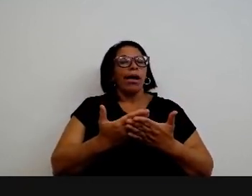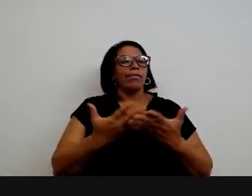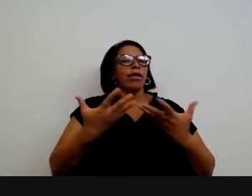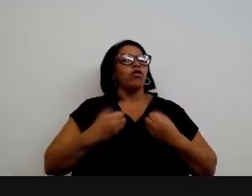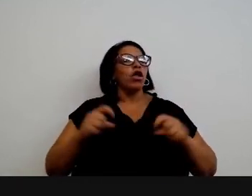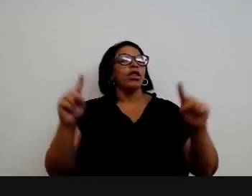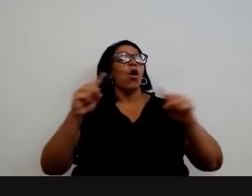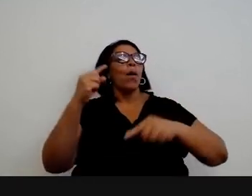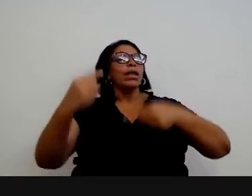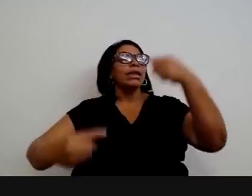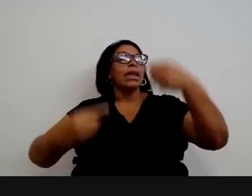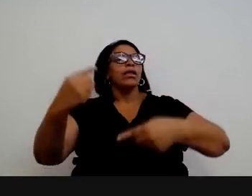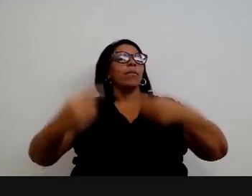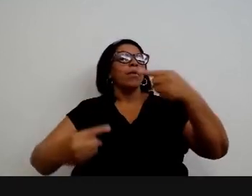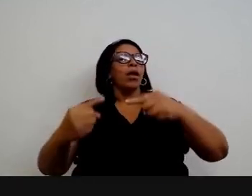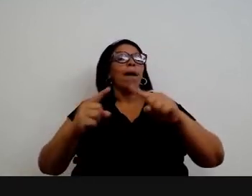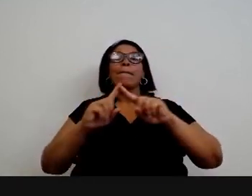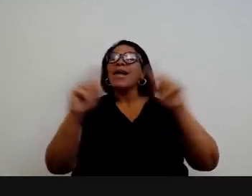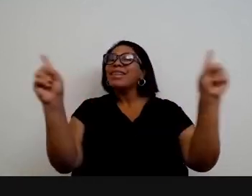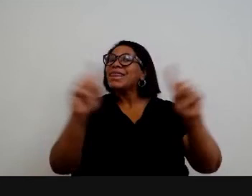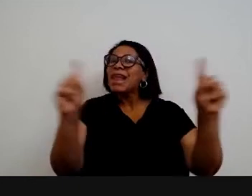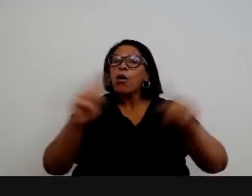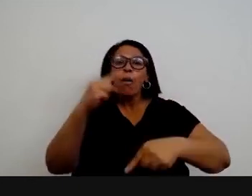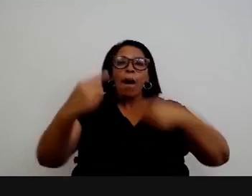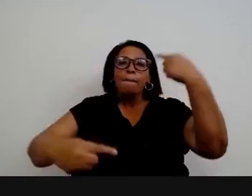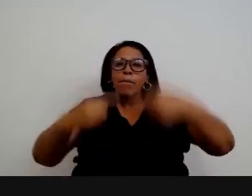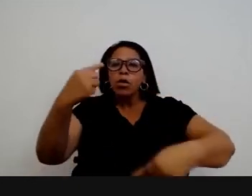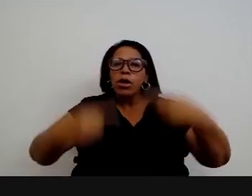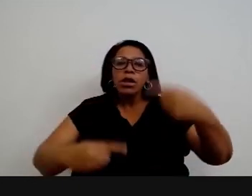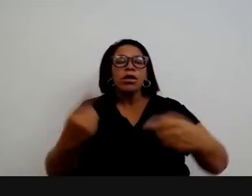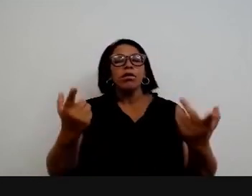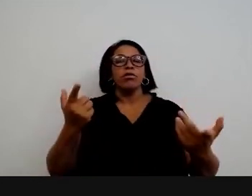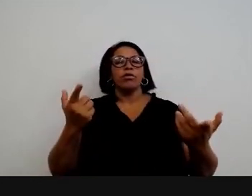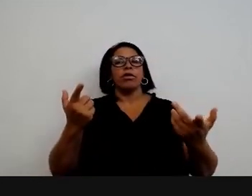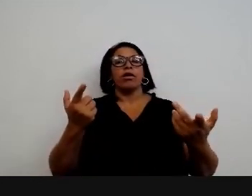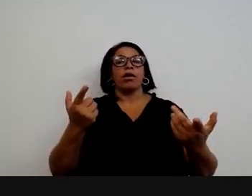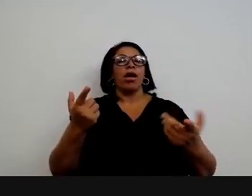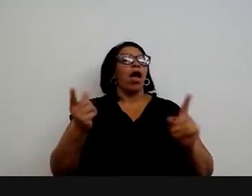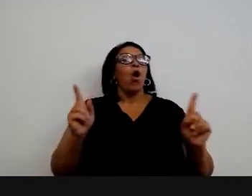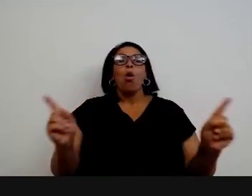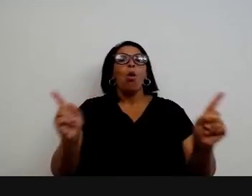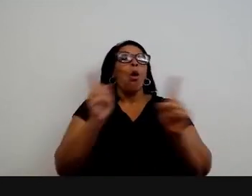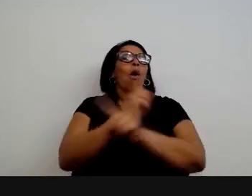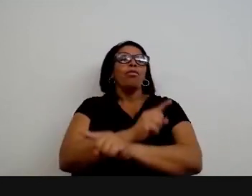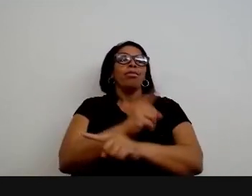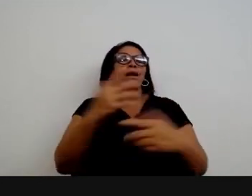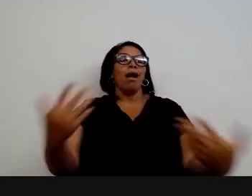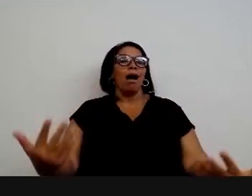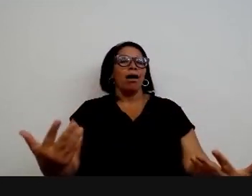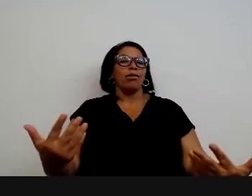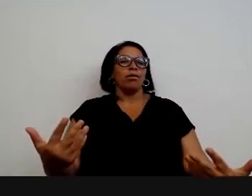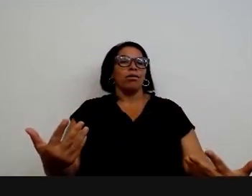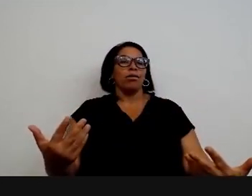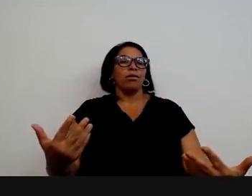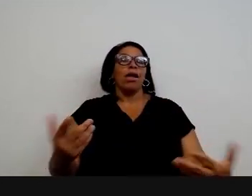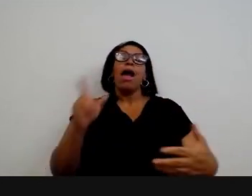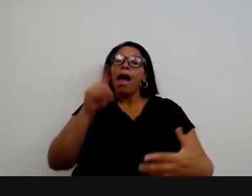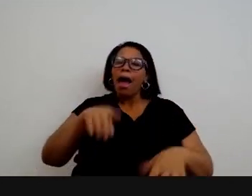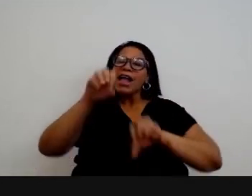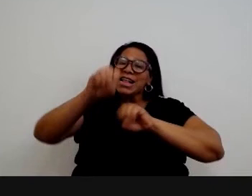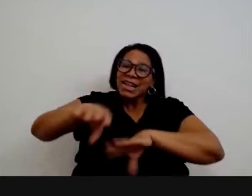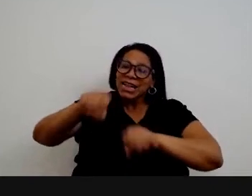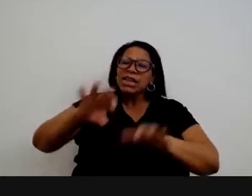dentro da escola. E política não é doutrinação política, é educação democrática. É completamente diferente uma coisa da outra. E educação para a